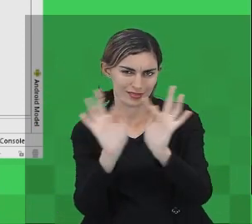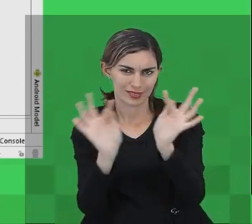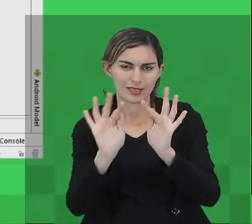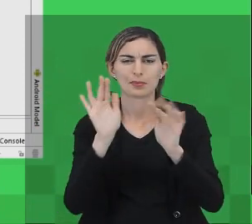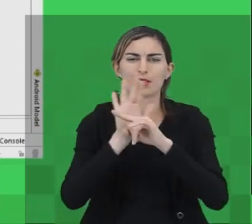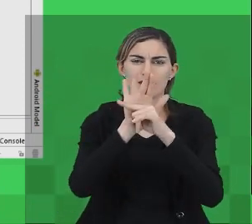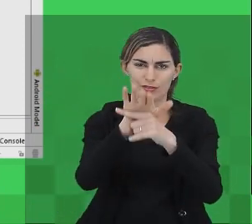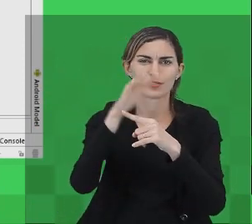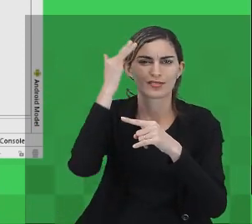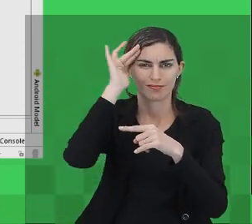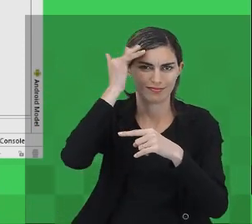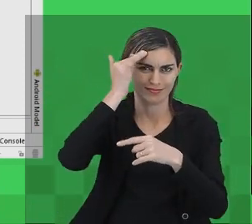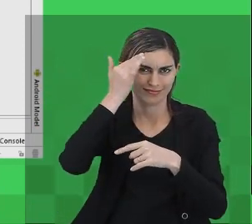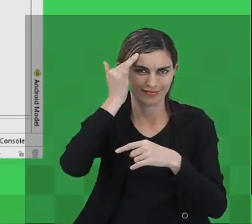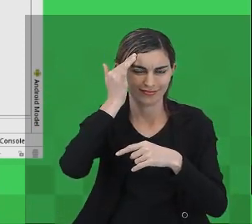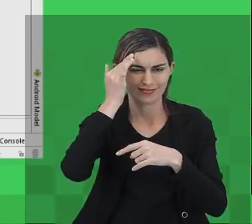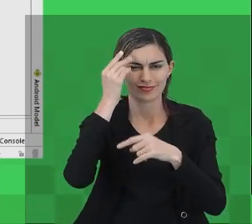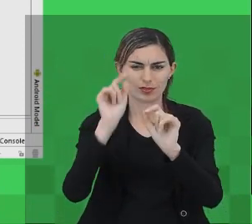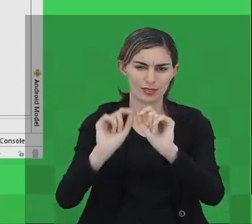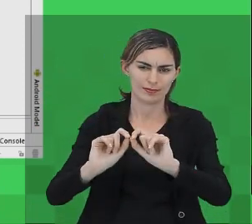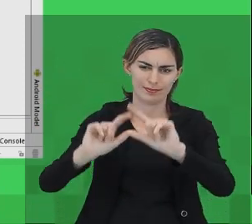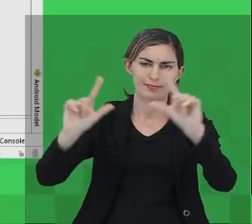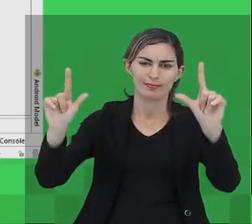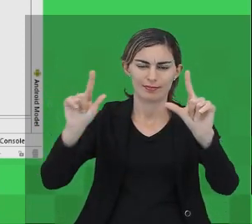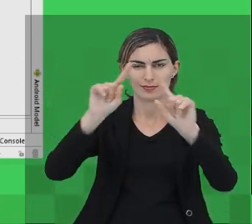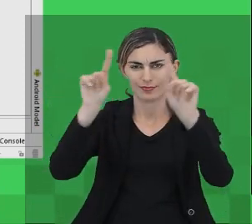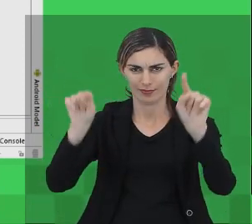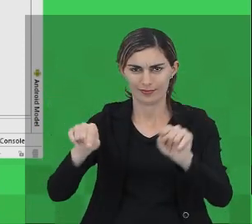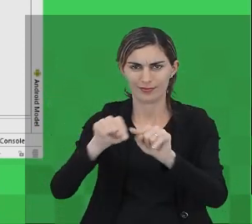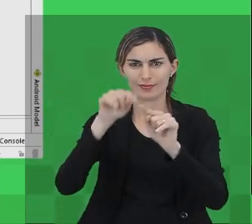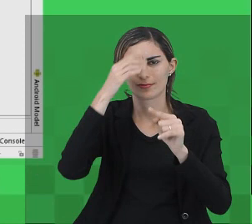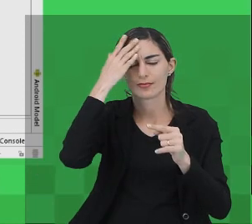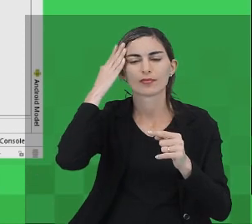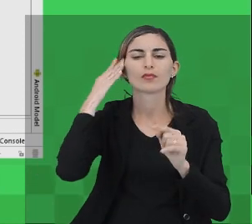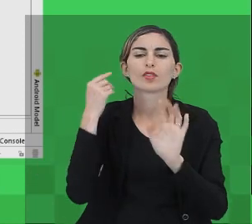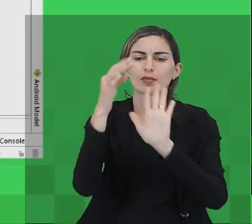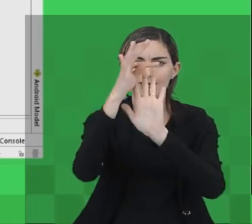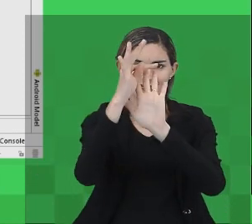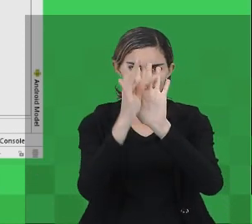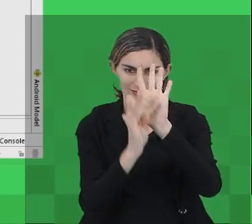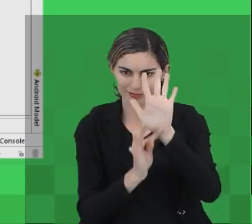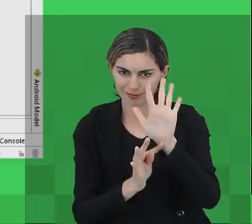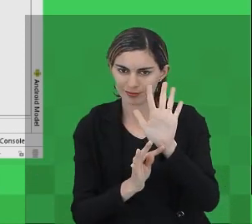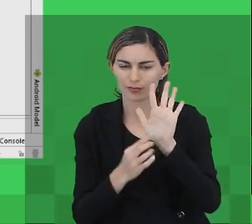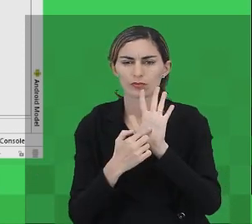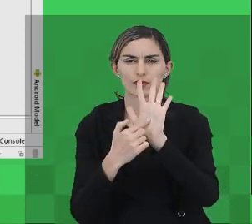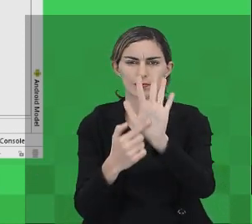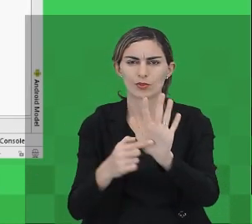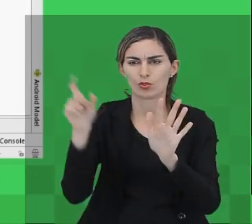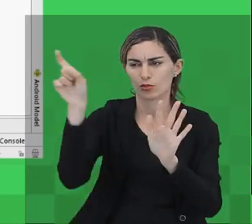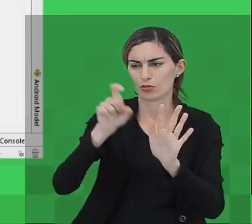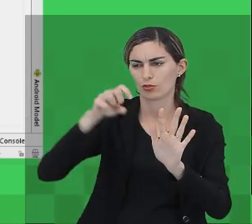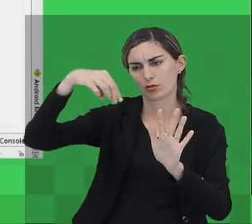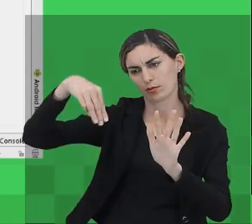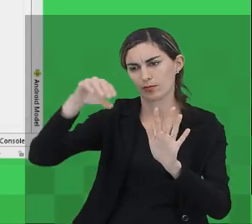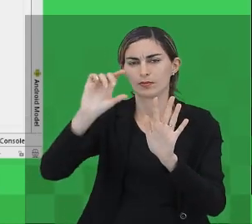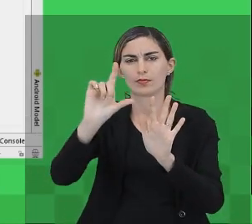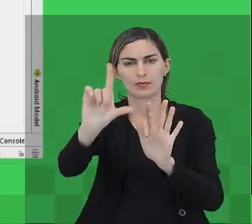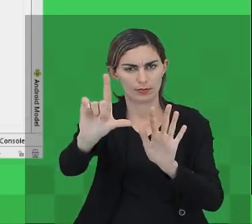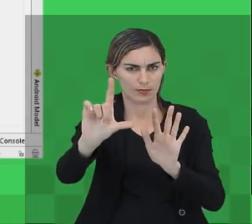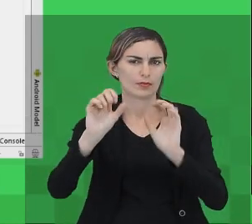para ajudar no entendimento da construção da tela. A parte textual vai mostrar